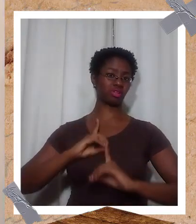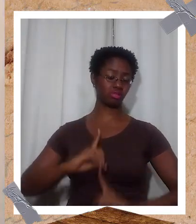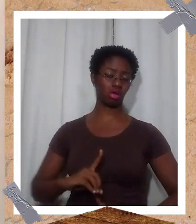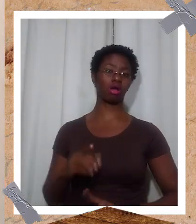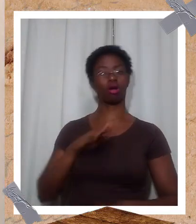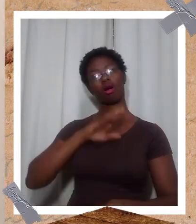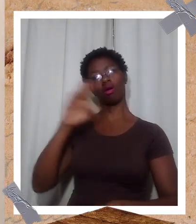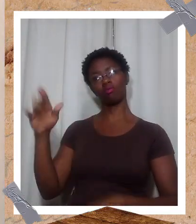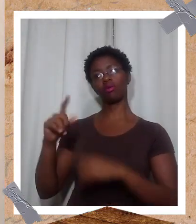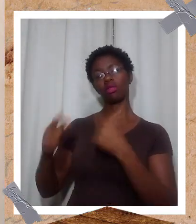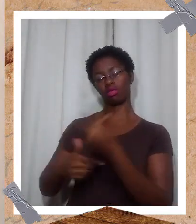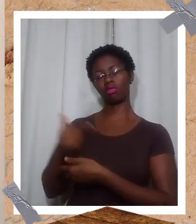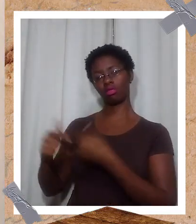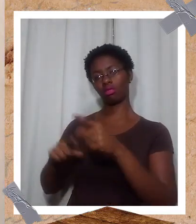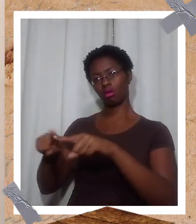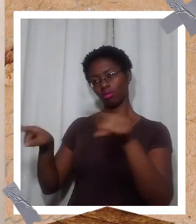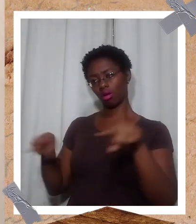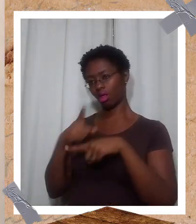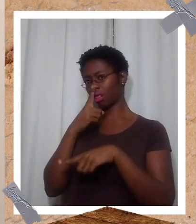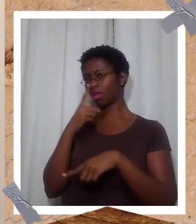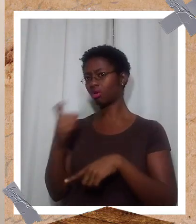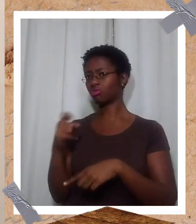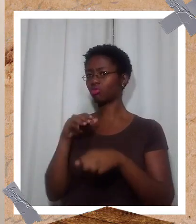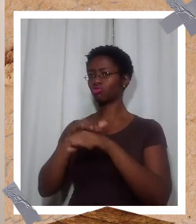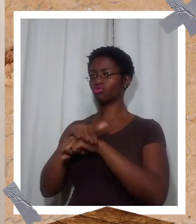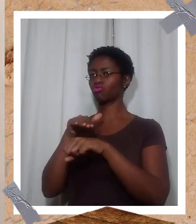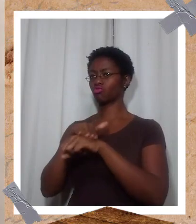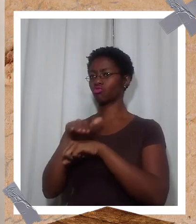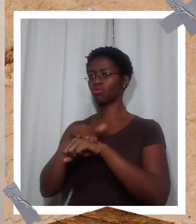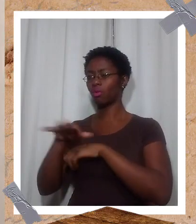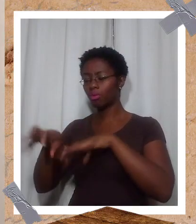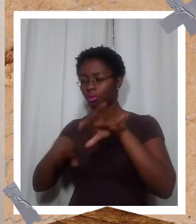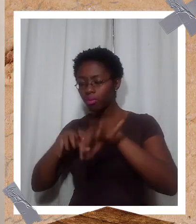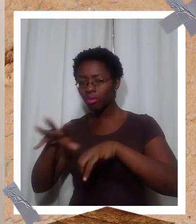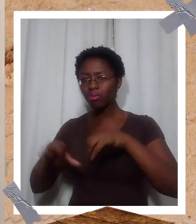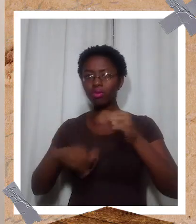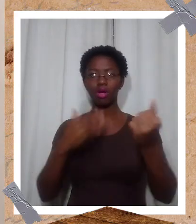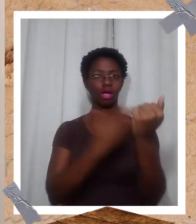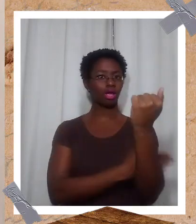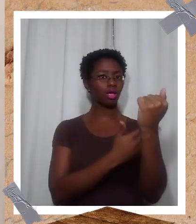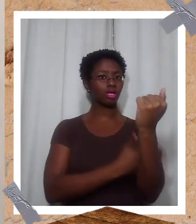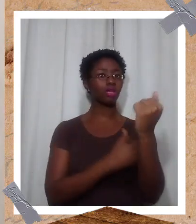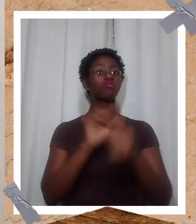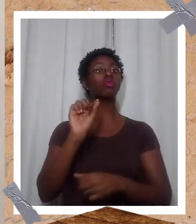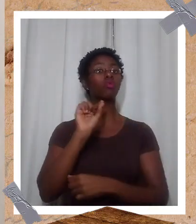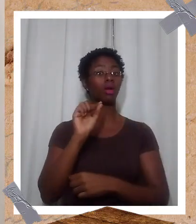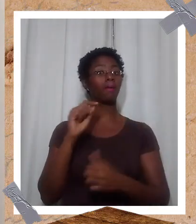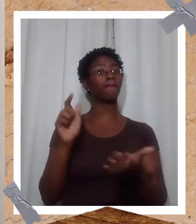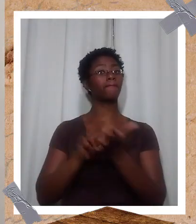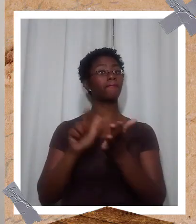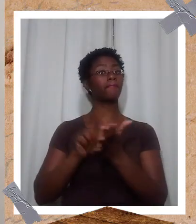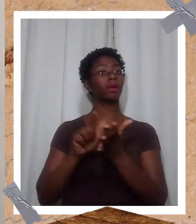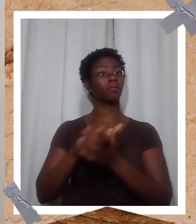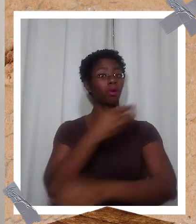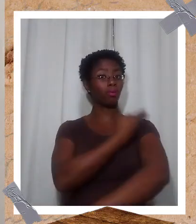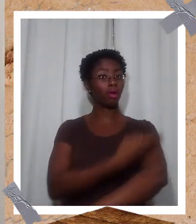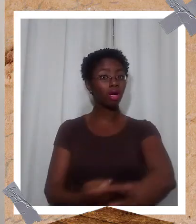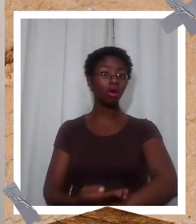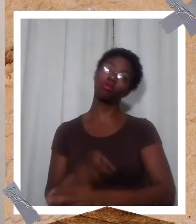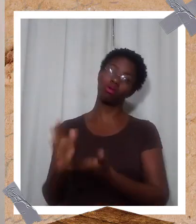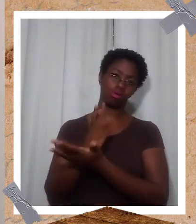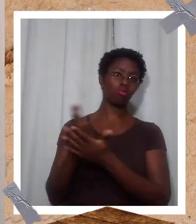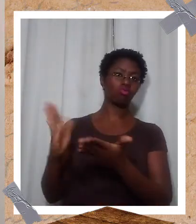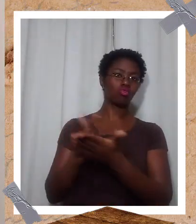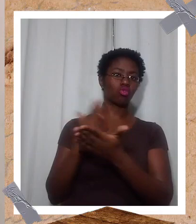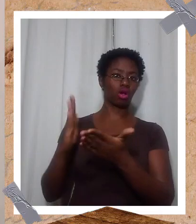noite e catando arquivo, que a gente chama que é papel branco. Então, você acaba catando livros